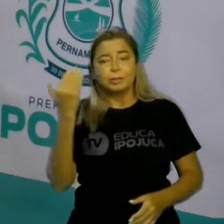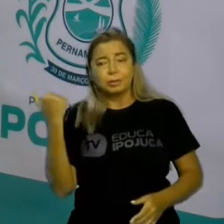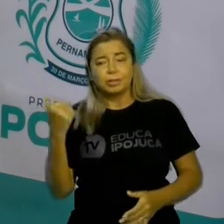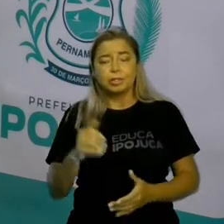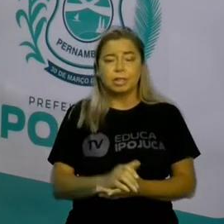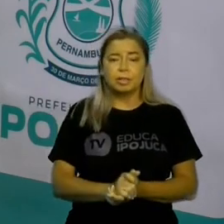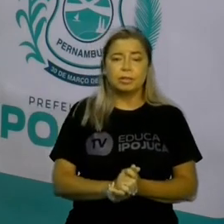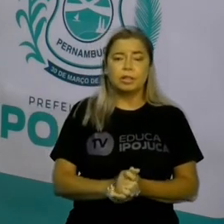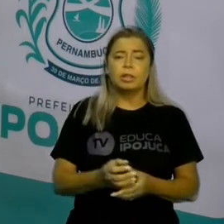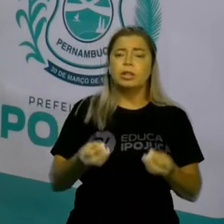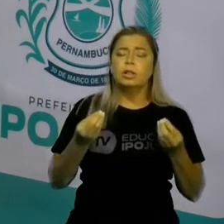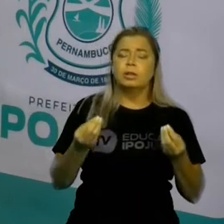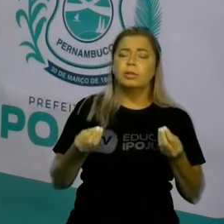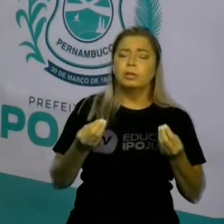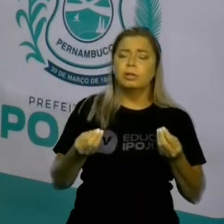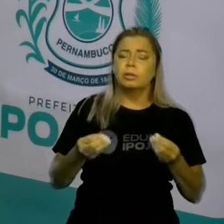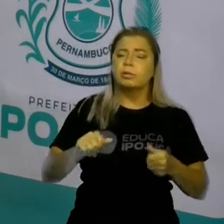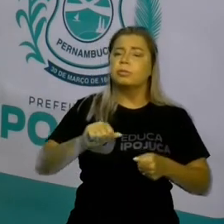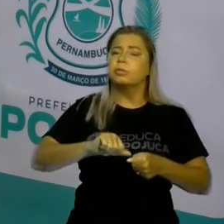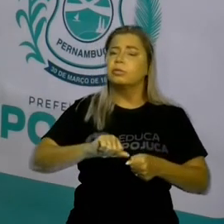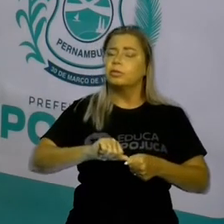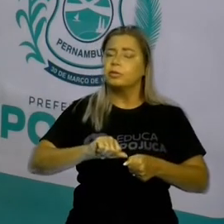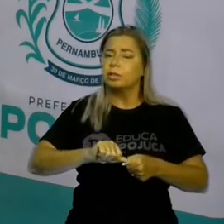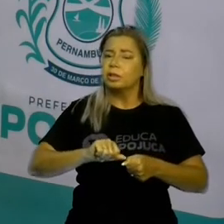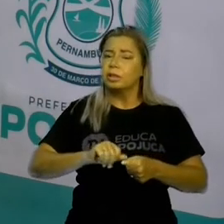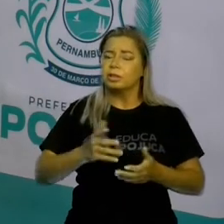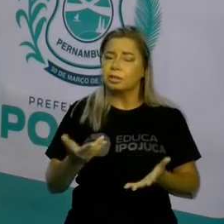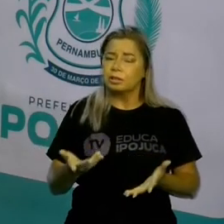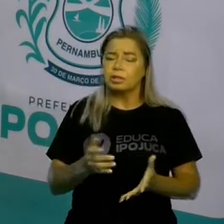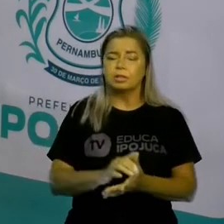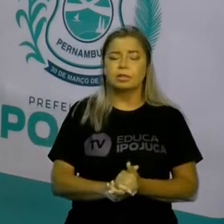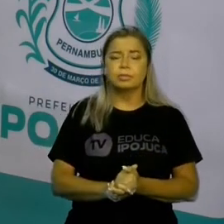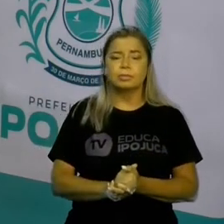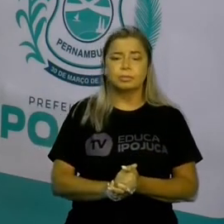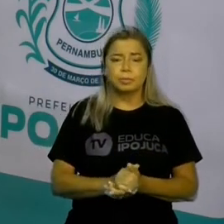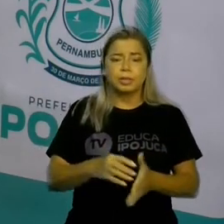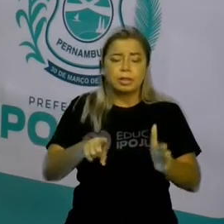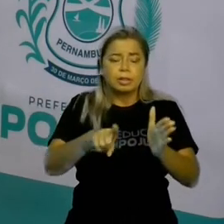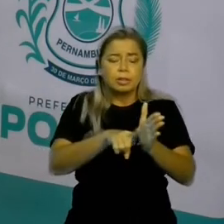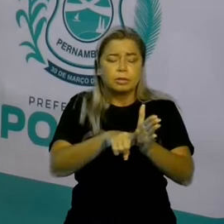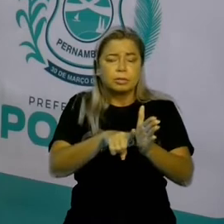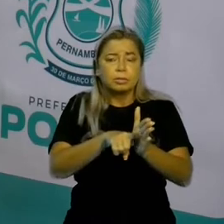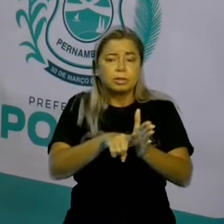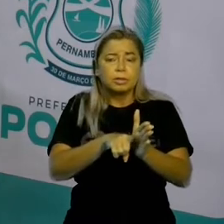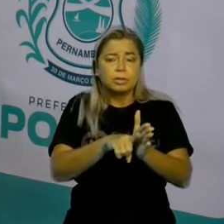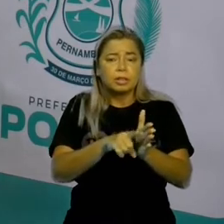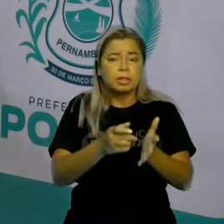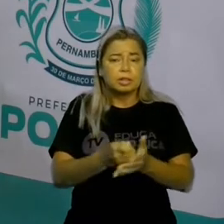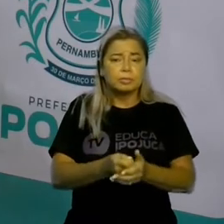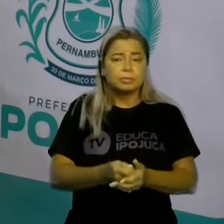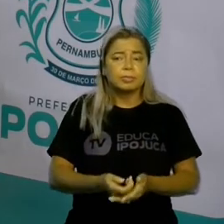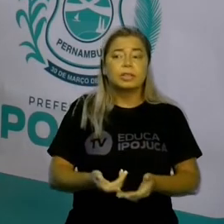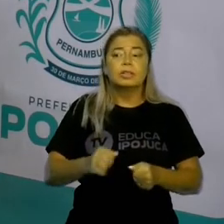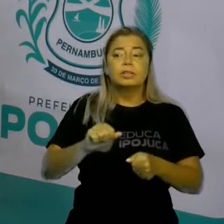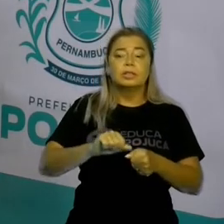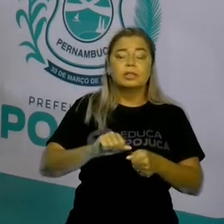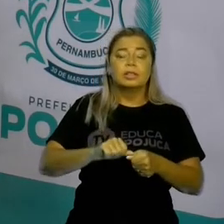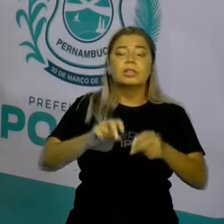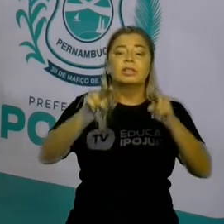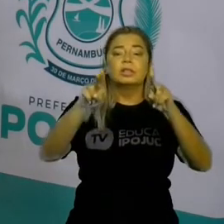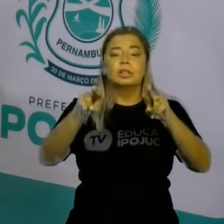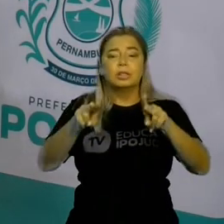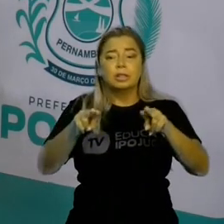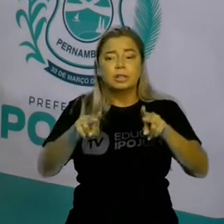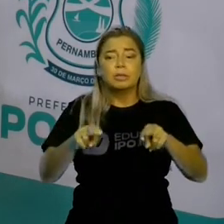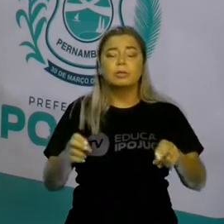que a gente monta a conta da subtração? É exatamente da mesma forma como a gente monta o algoritmo da